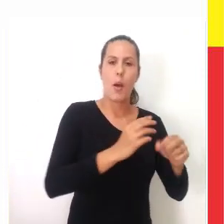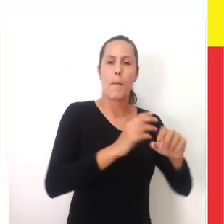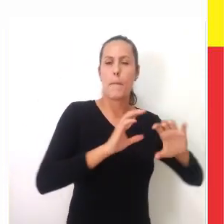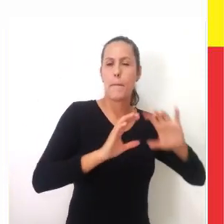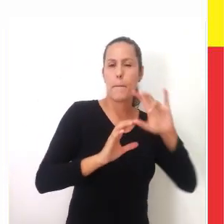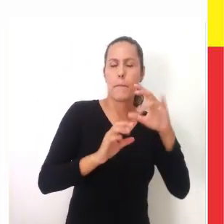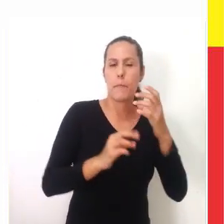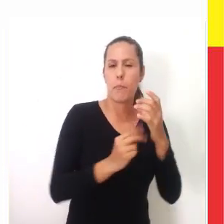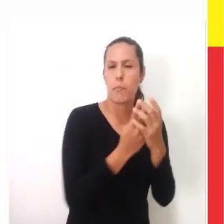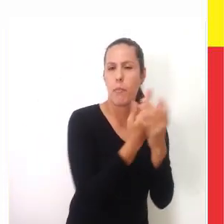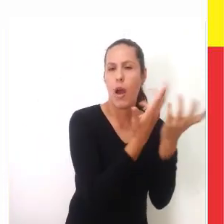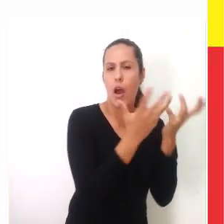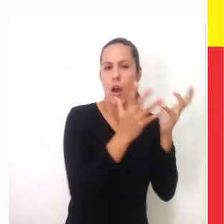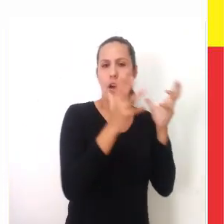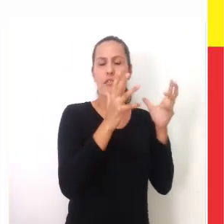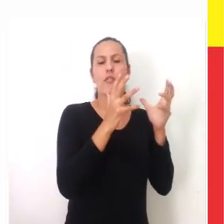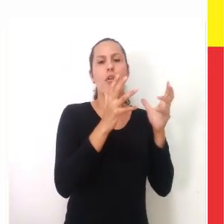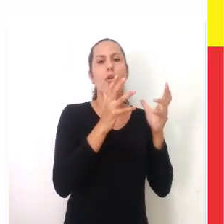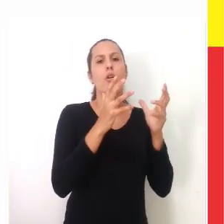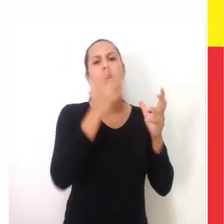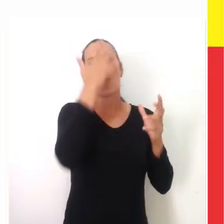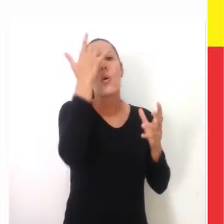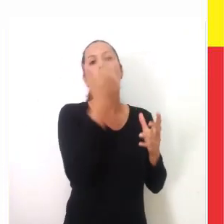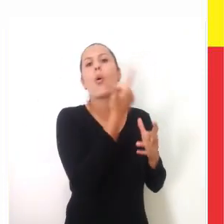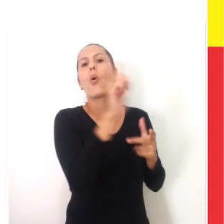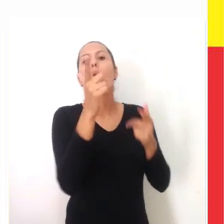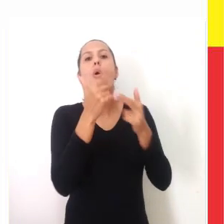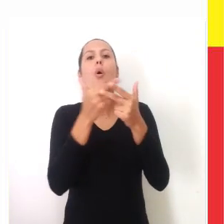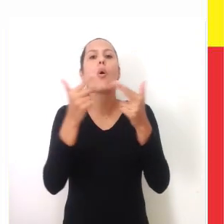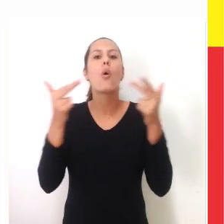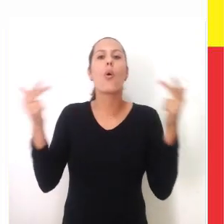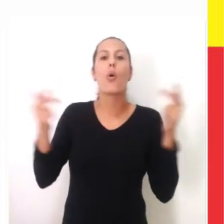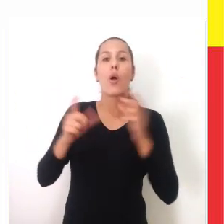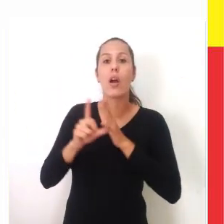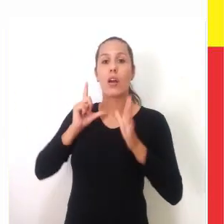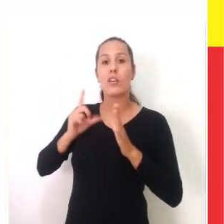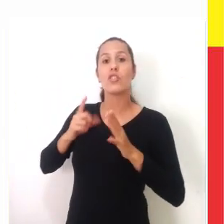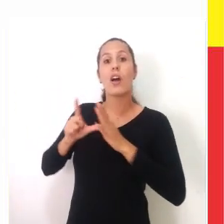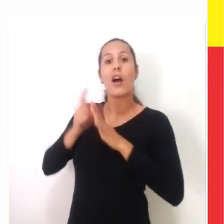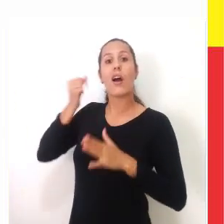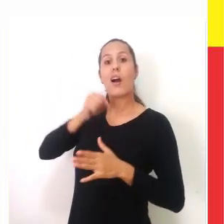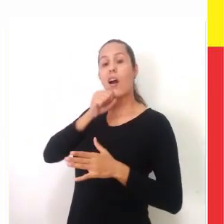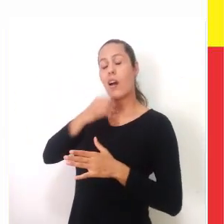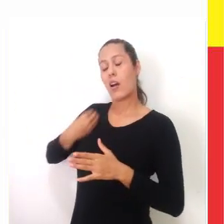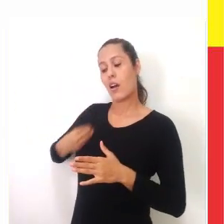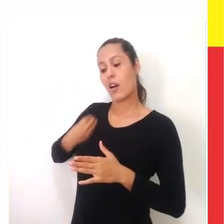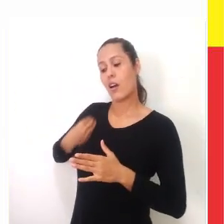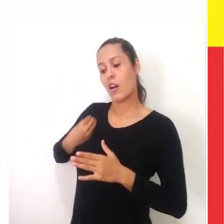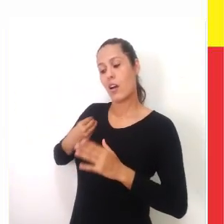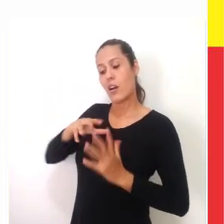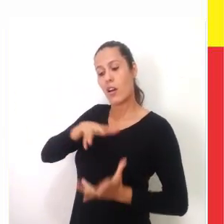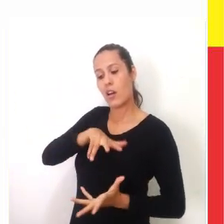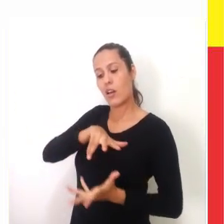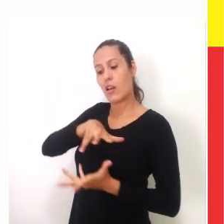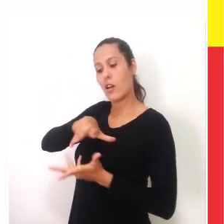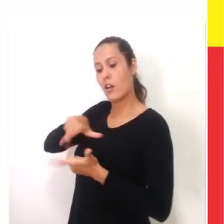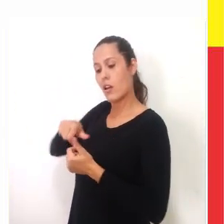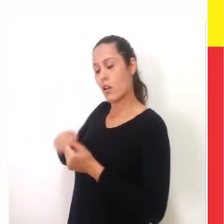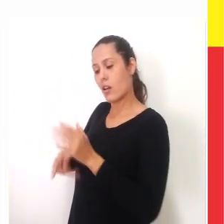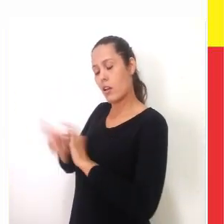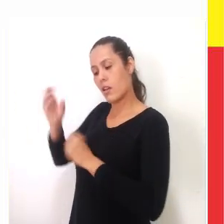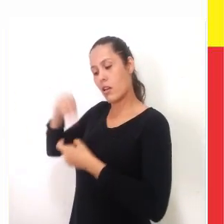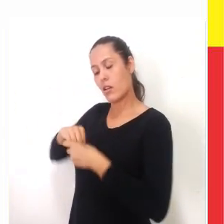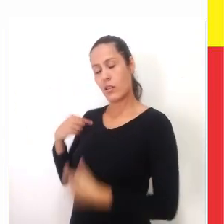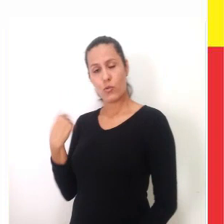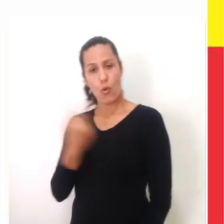qualquer outro reino, ok? Que já passaram pelo nosso planeta. Mas, às